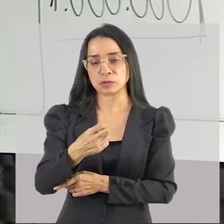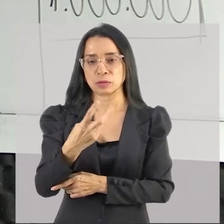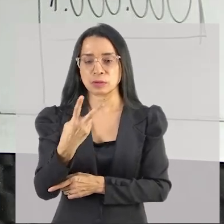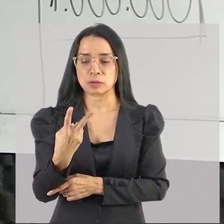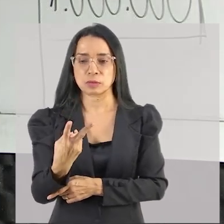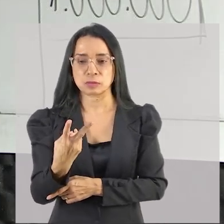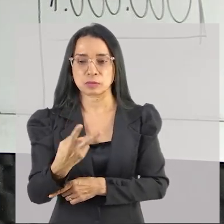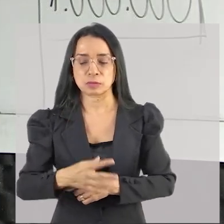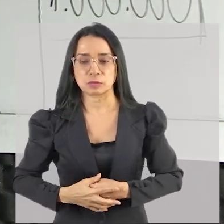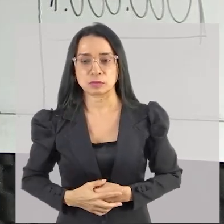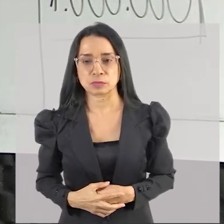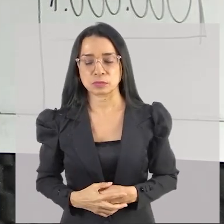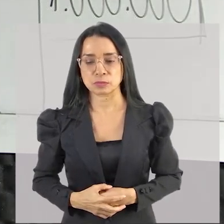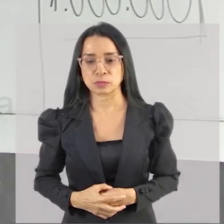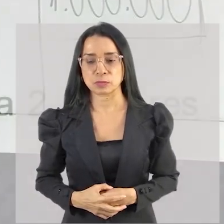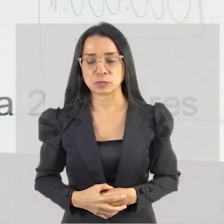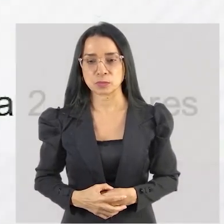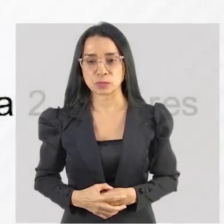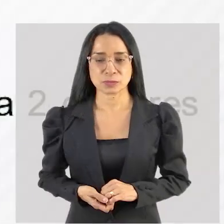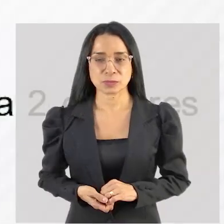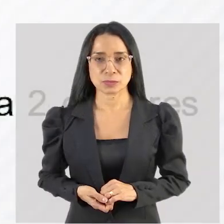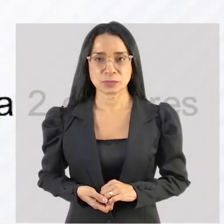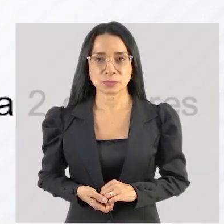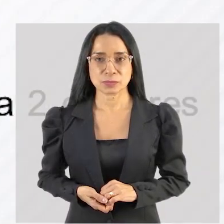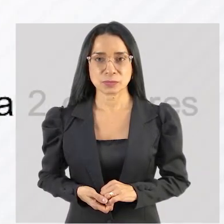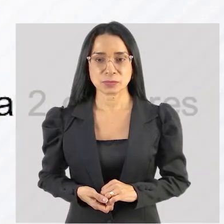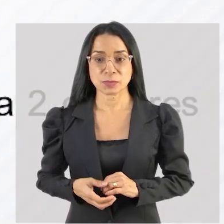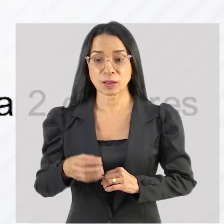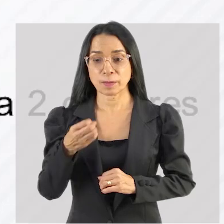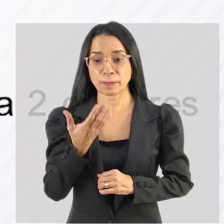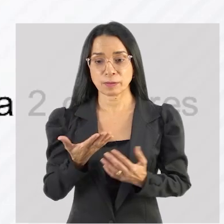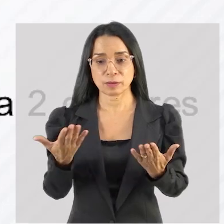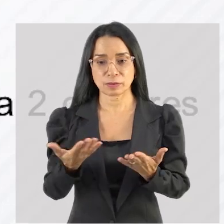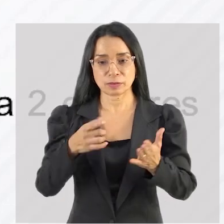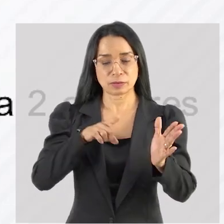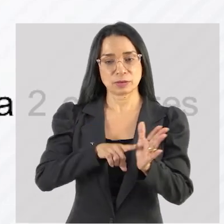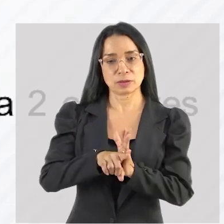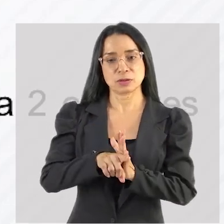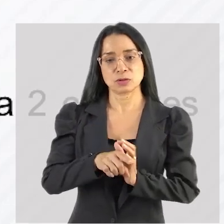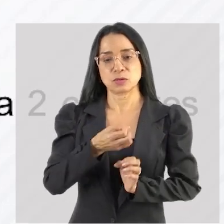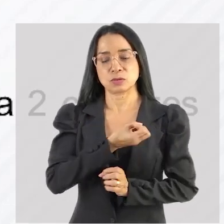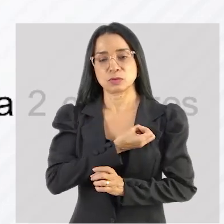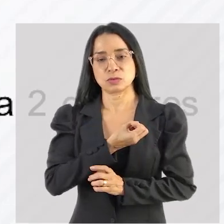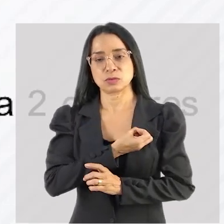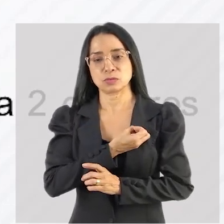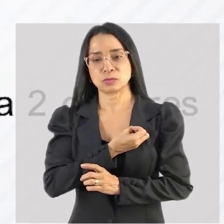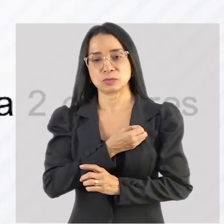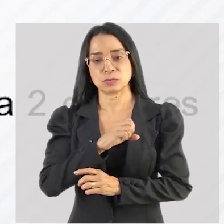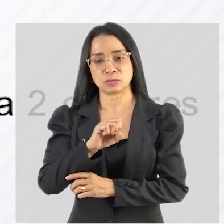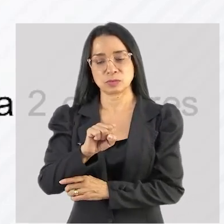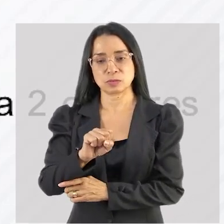82, tá? Questão de número 82. Muito bem. Vamos agora, turma, para a questão de número